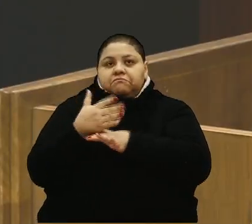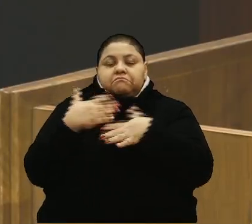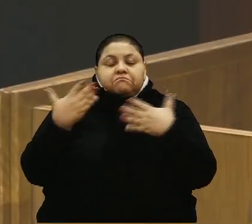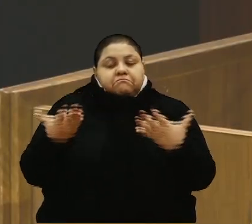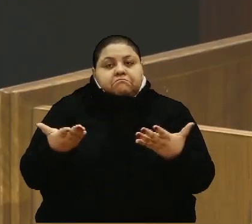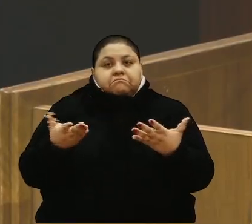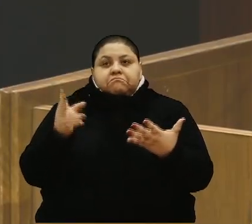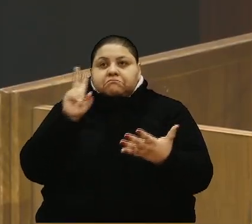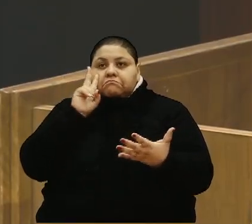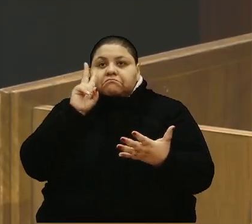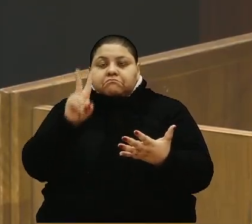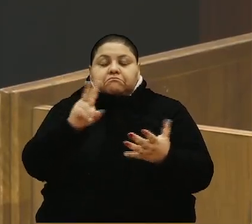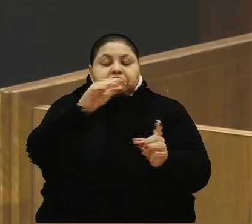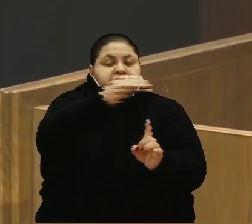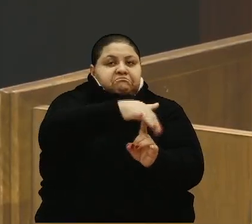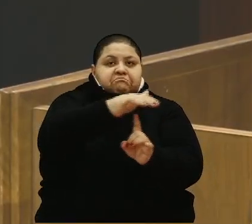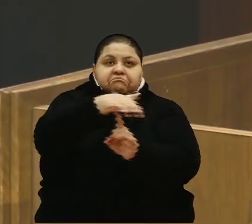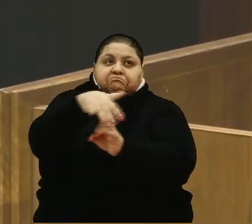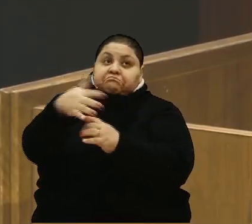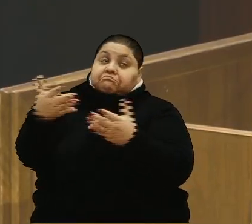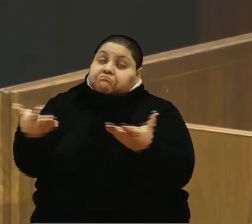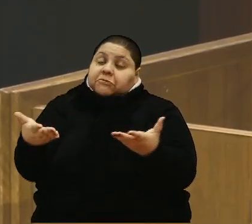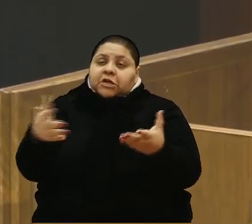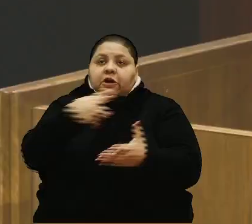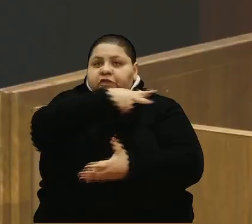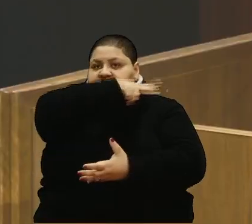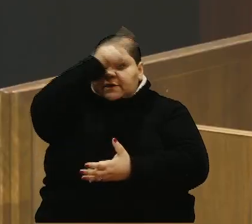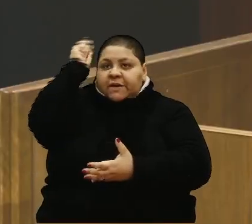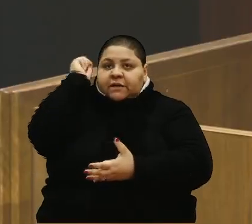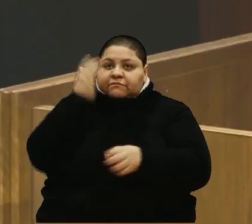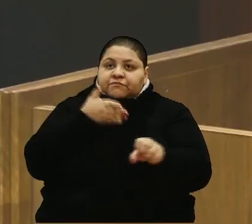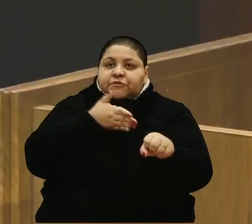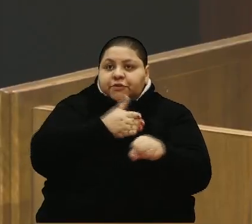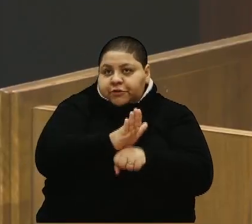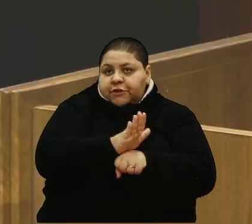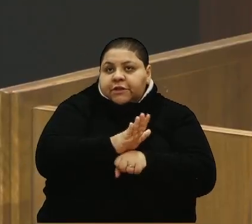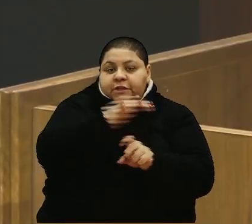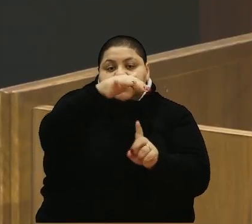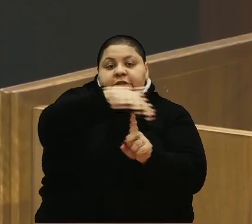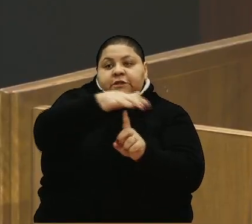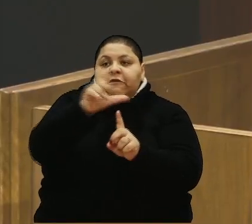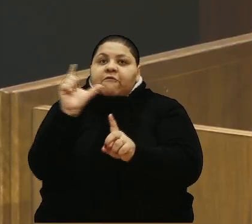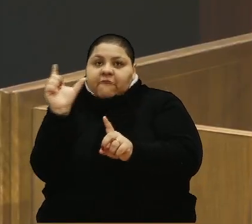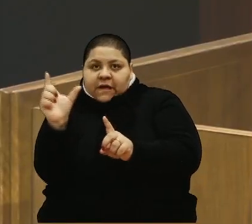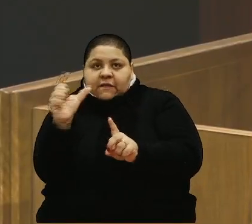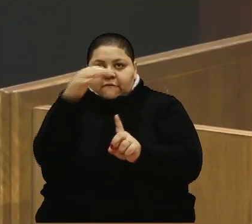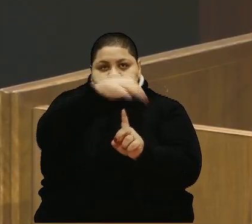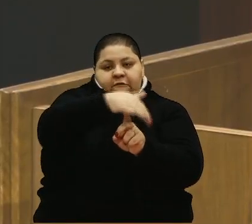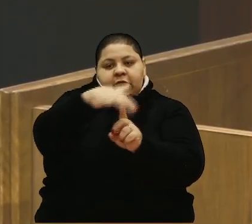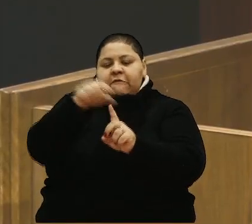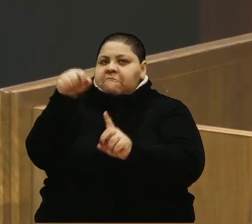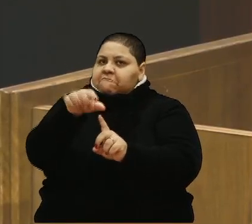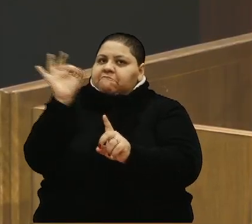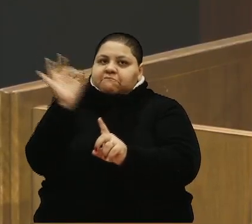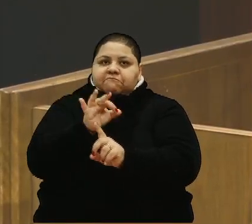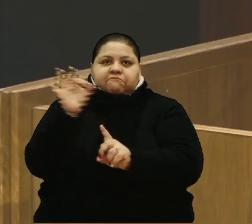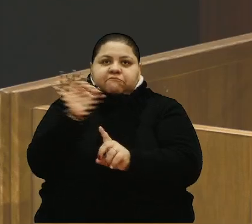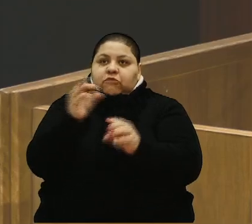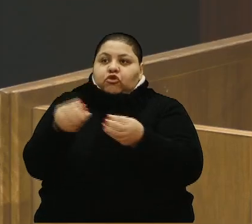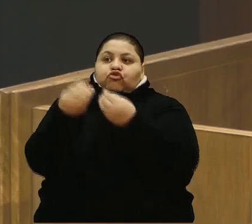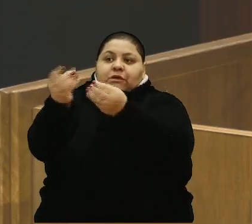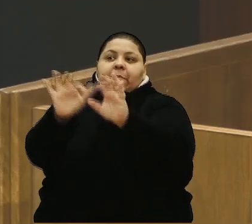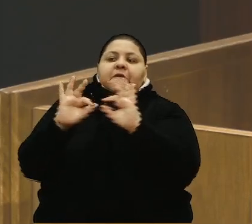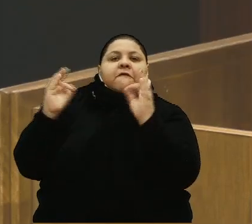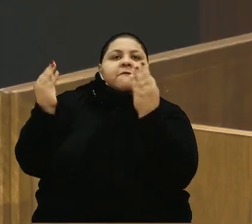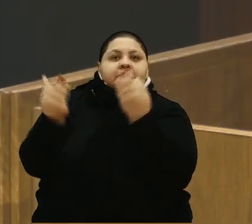para venda nas feiras. Então, a prefeitura participa com esse Vale Feira, que é espetacular, que você dá lá para a